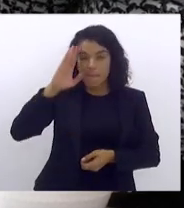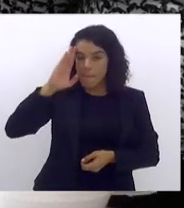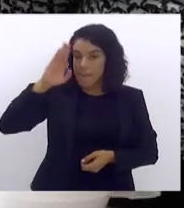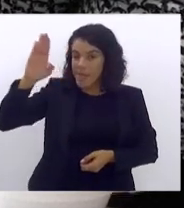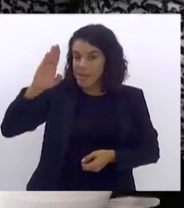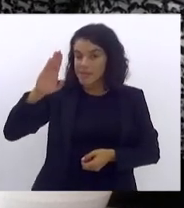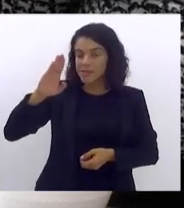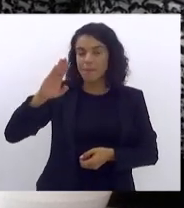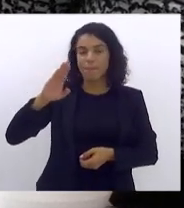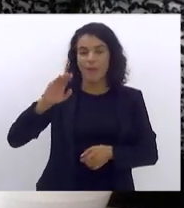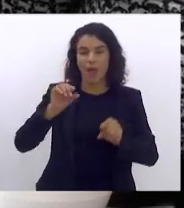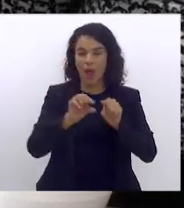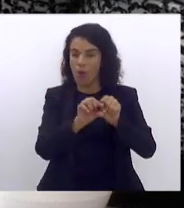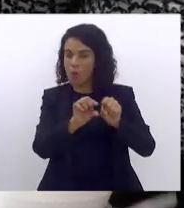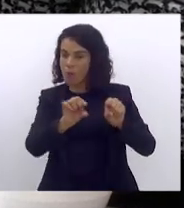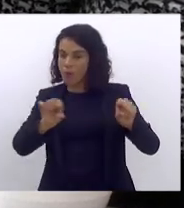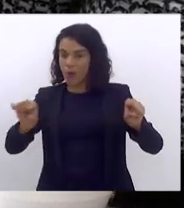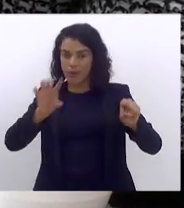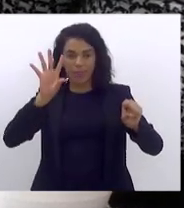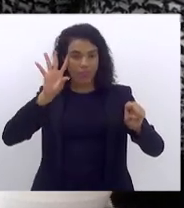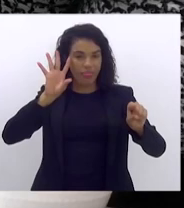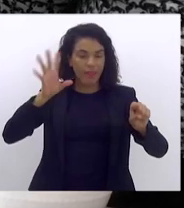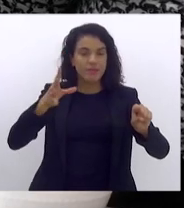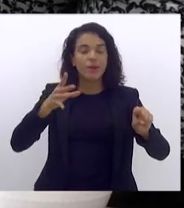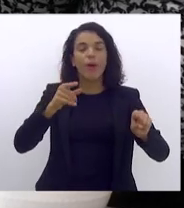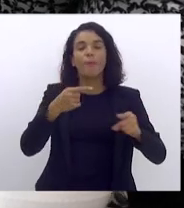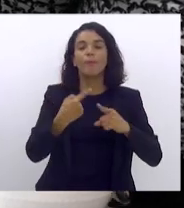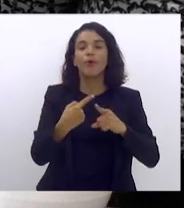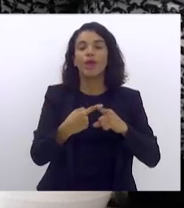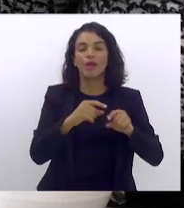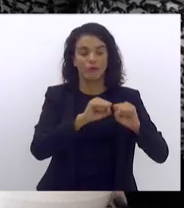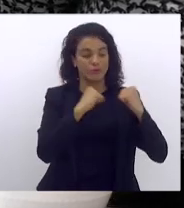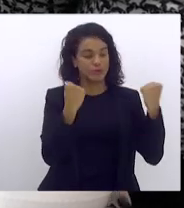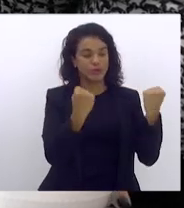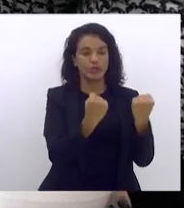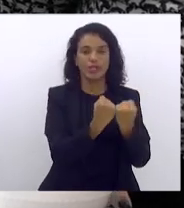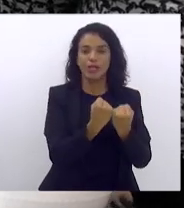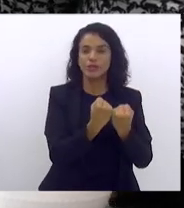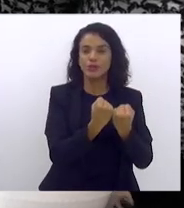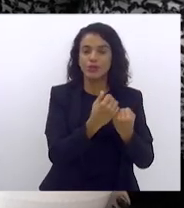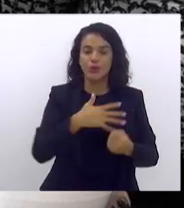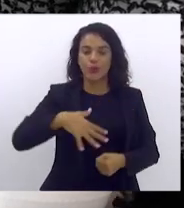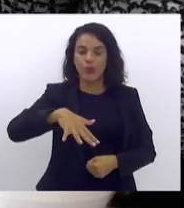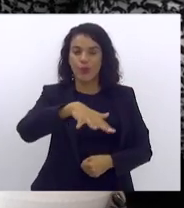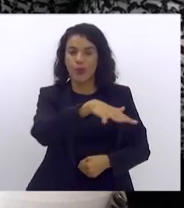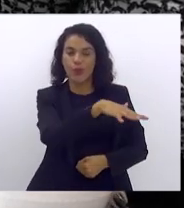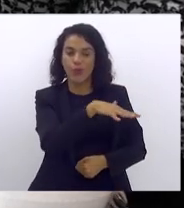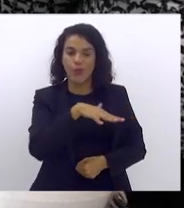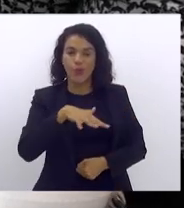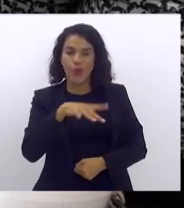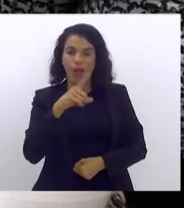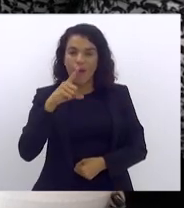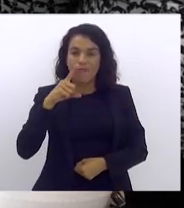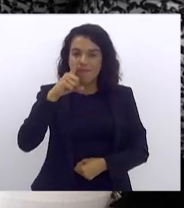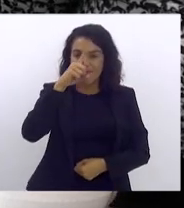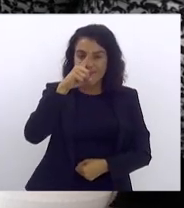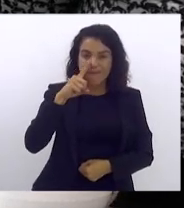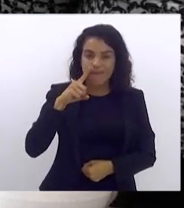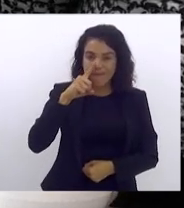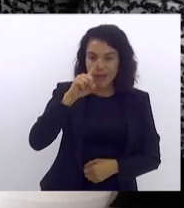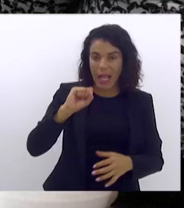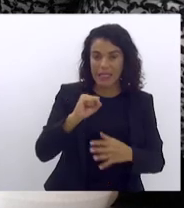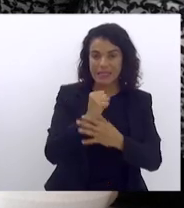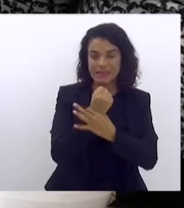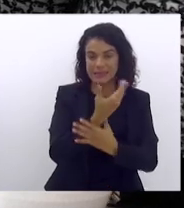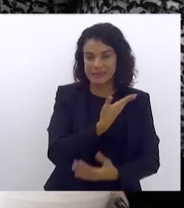dessa decisão é que o estádio se encontra numa área de risco à